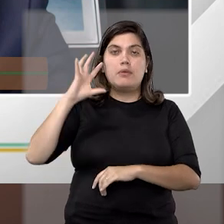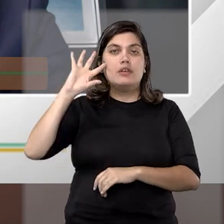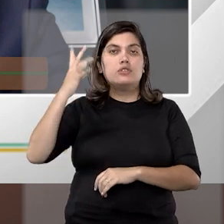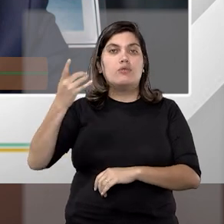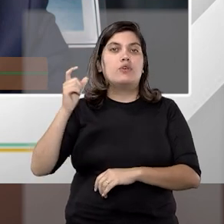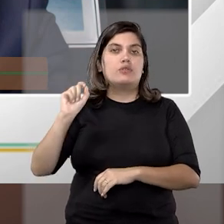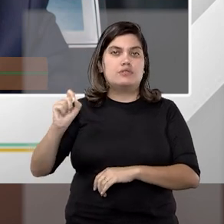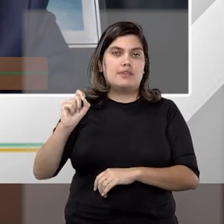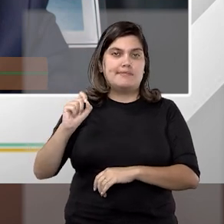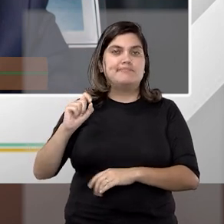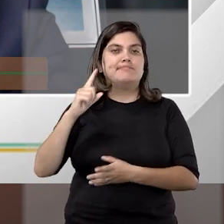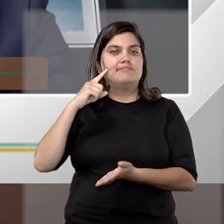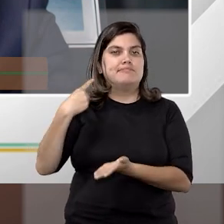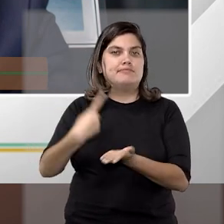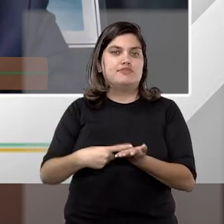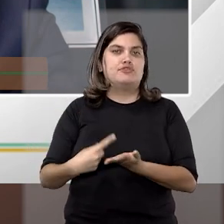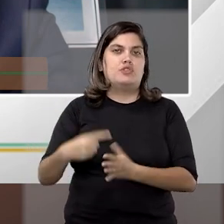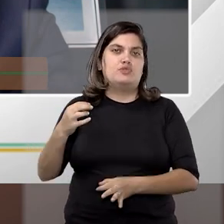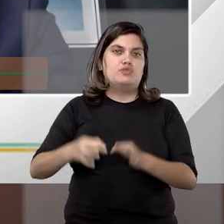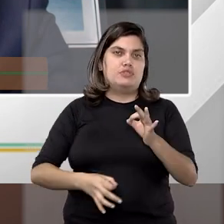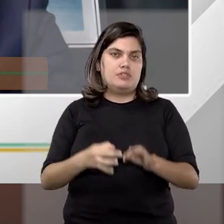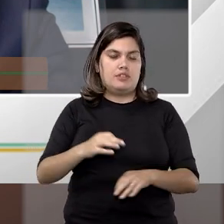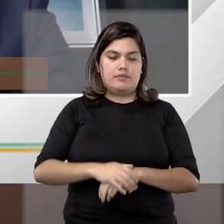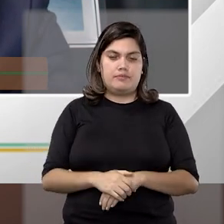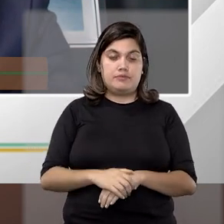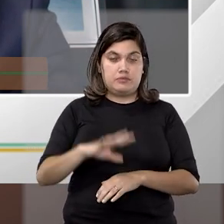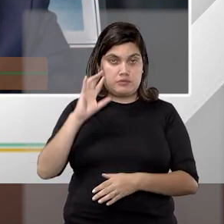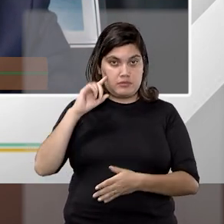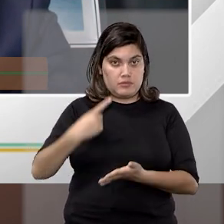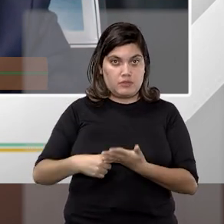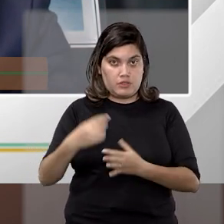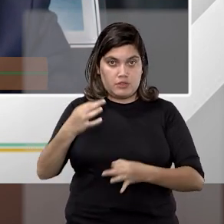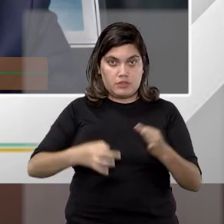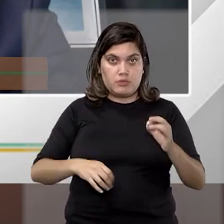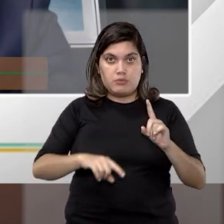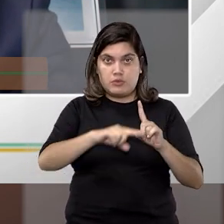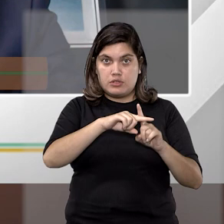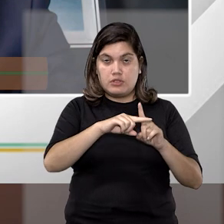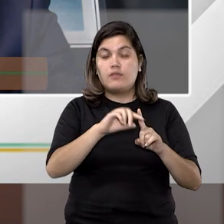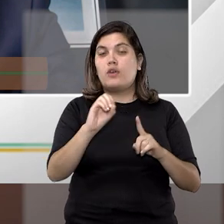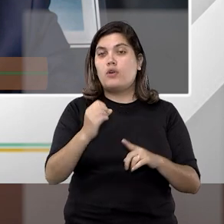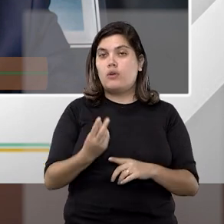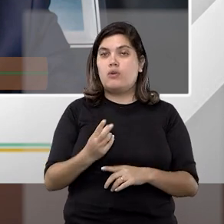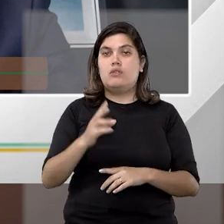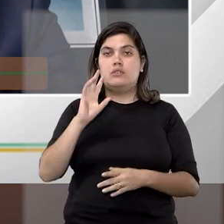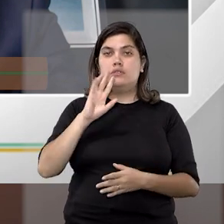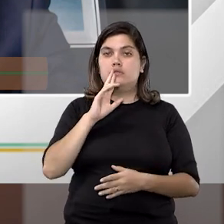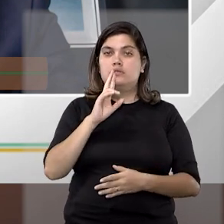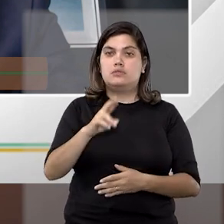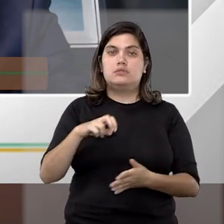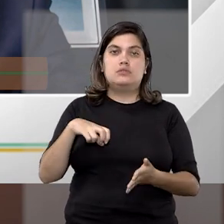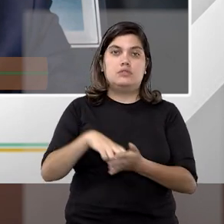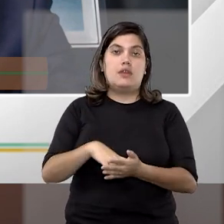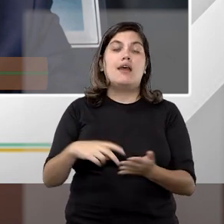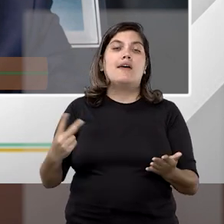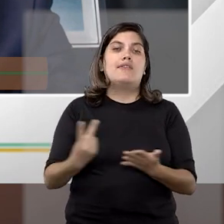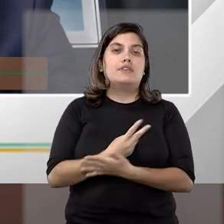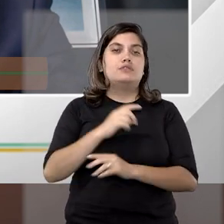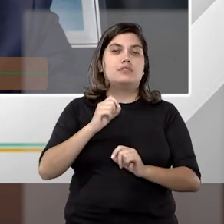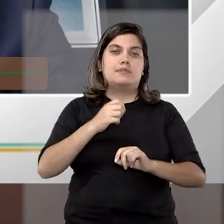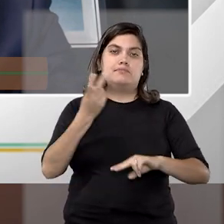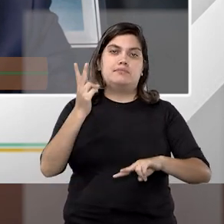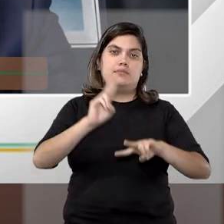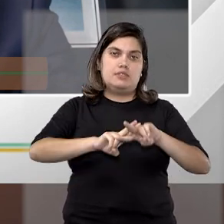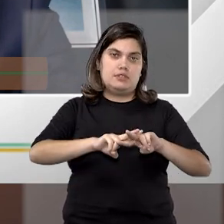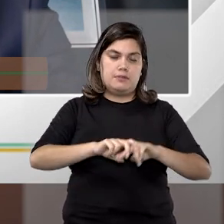penais era através de uma decisão judicial EA decisão judicial positiva ou a sentença condenatória implica